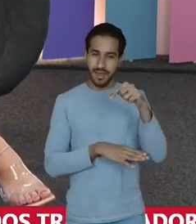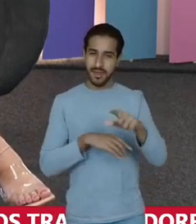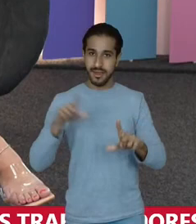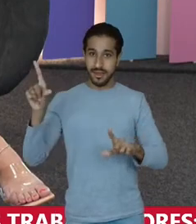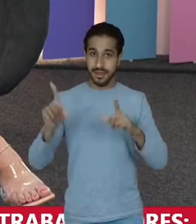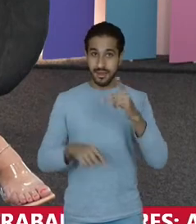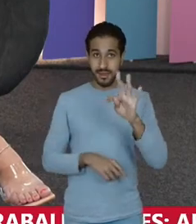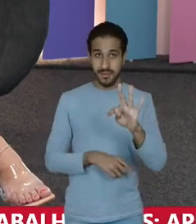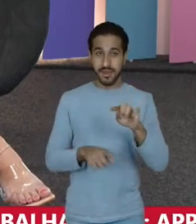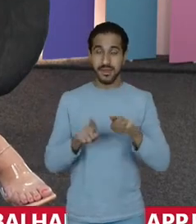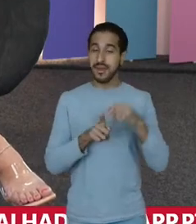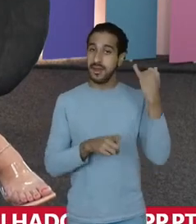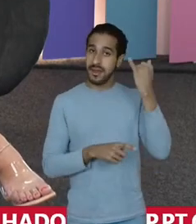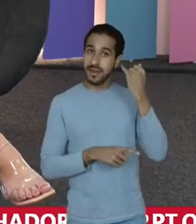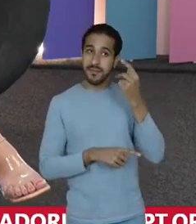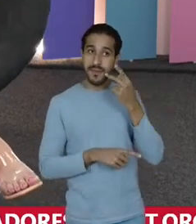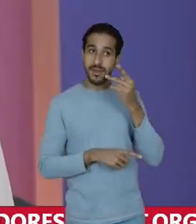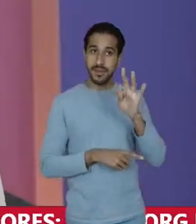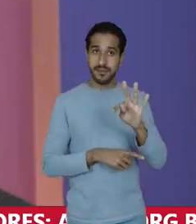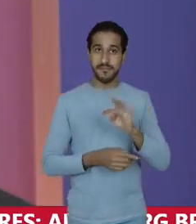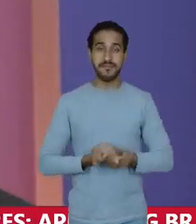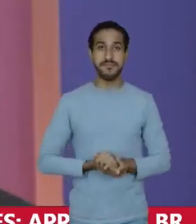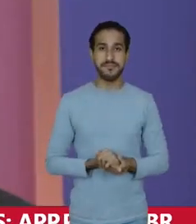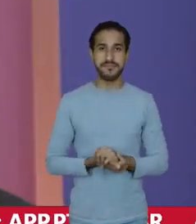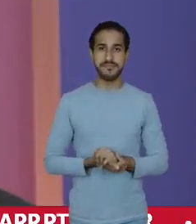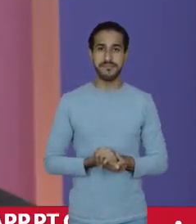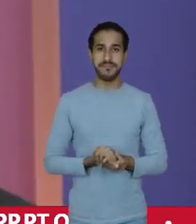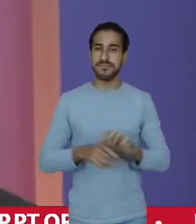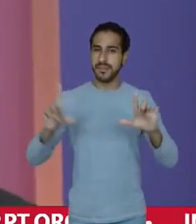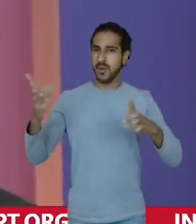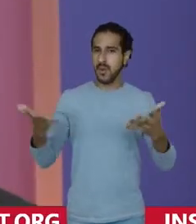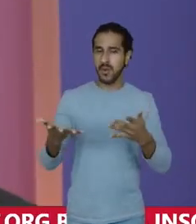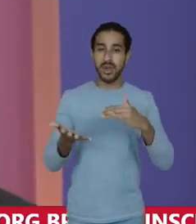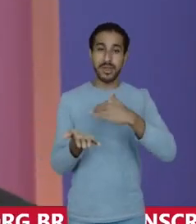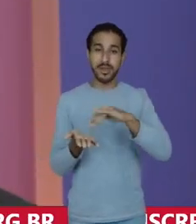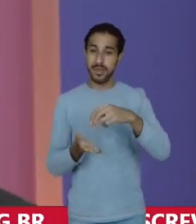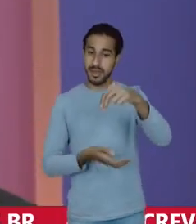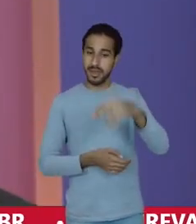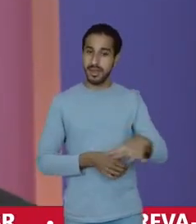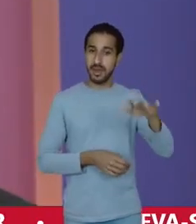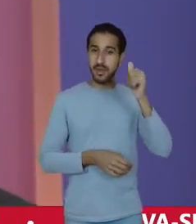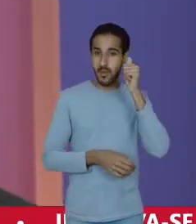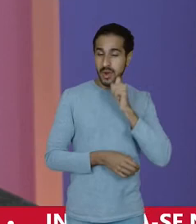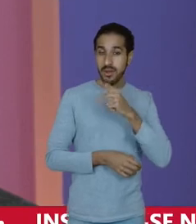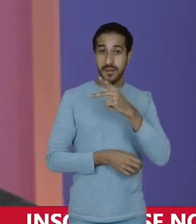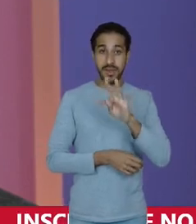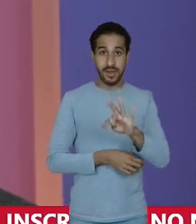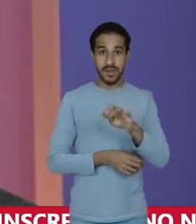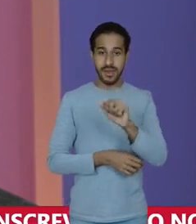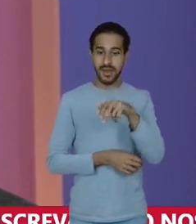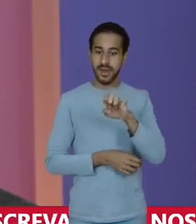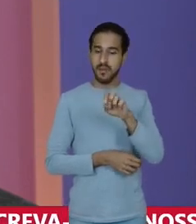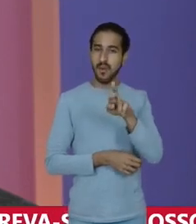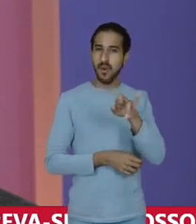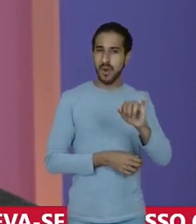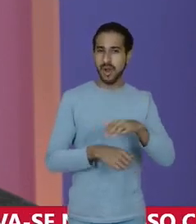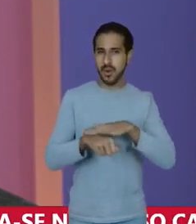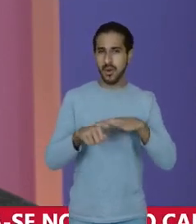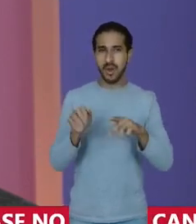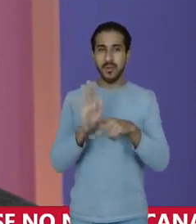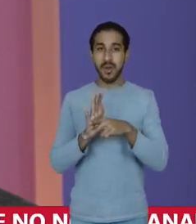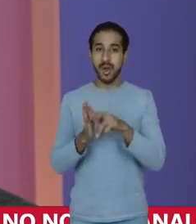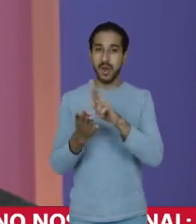aqui na TV PT e na Rádio PT. No programa de hoje, a secretária nacional de mulheres do PT, Anne Moura, conversa